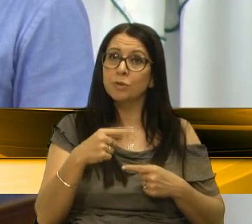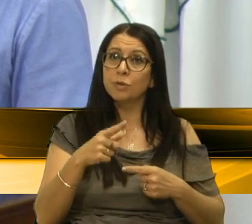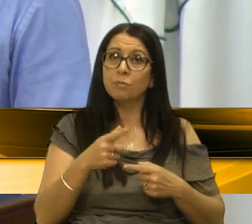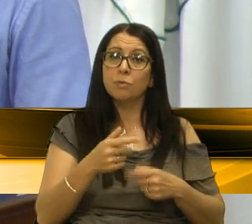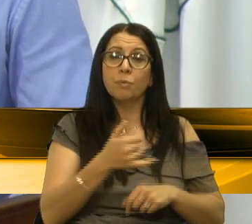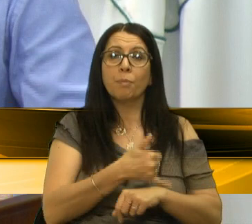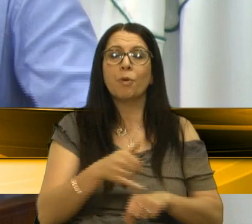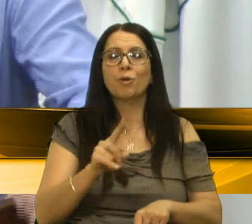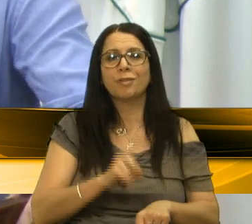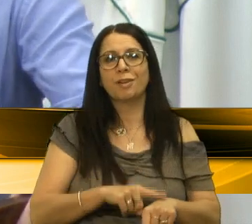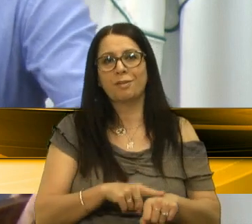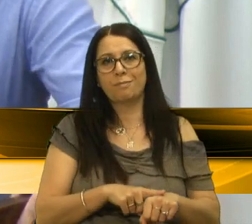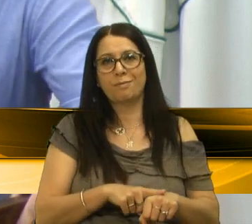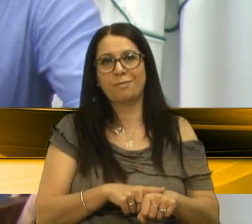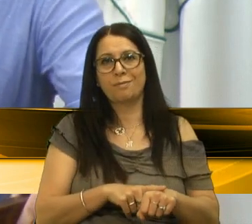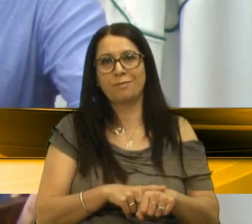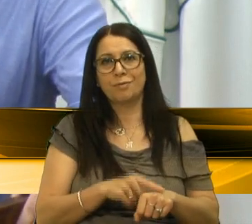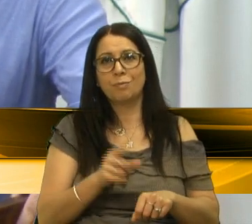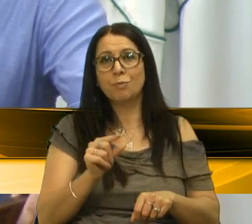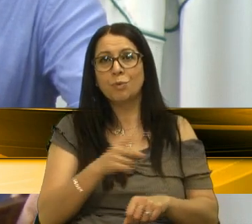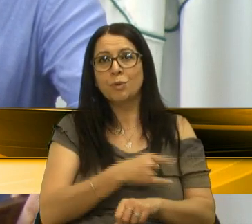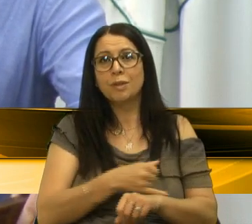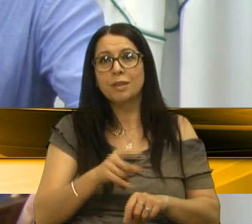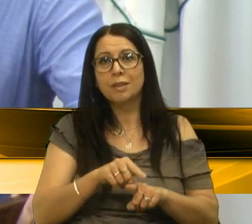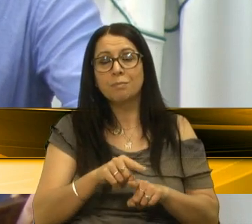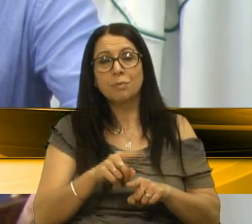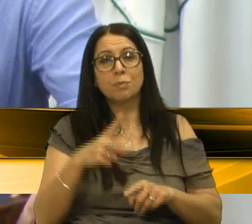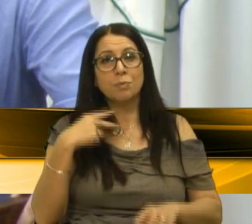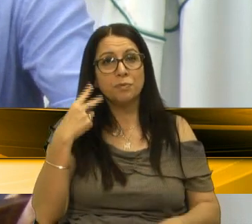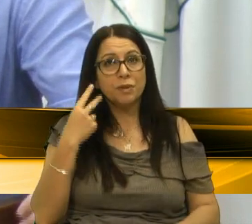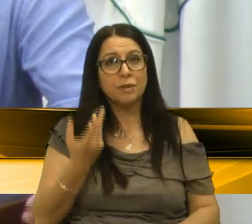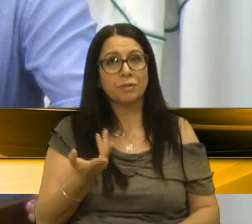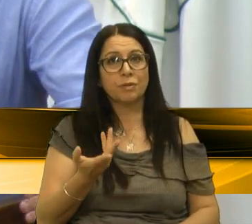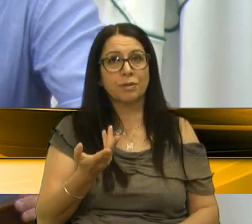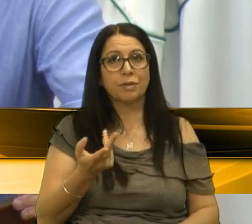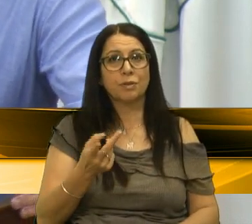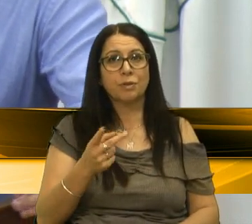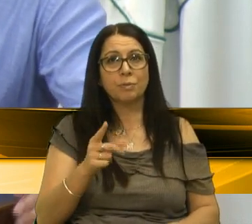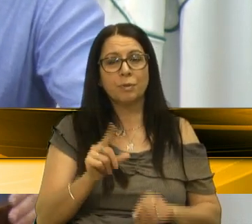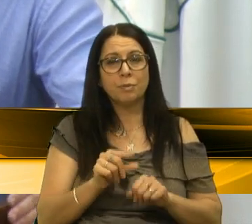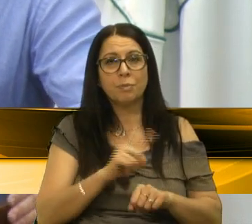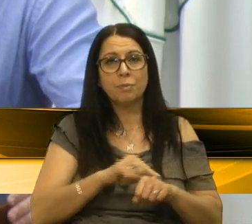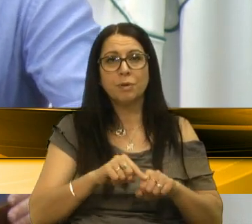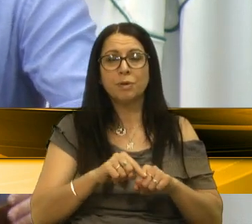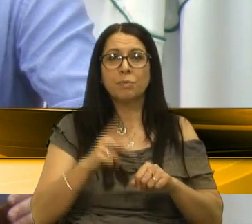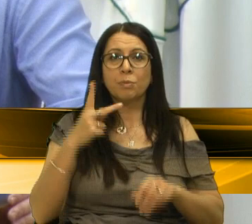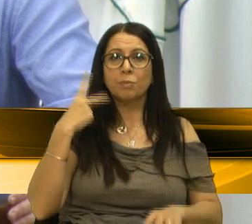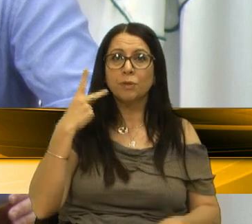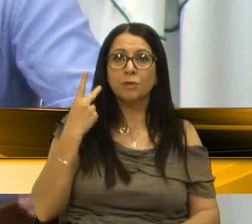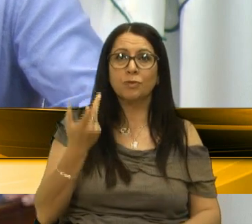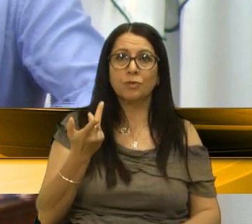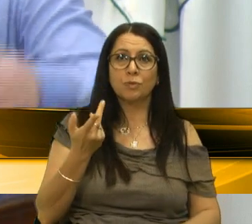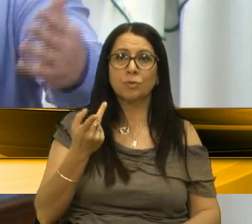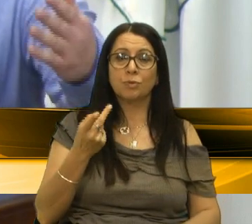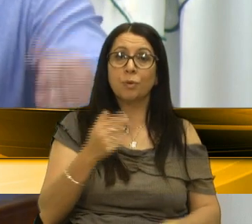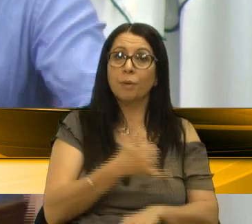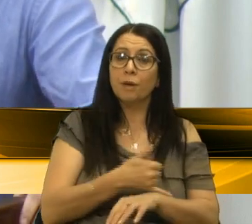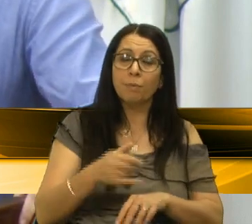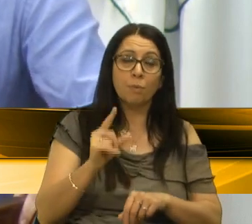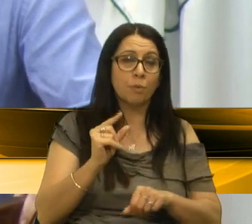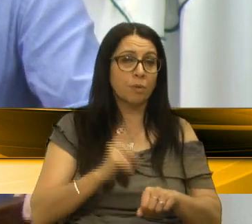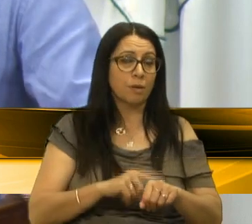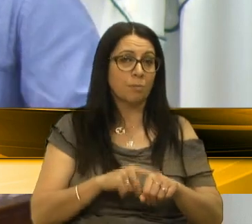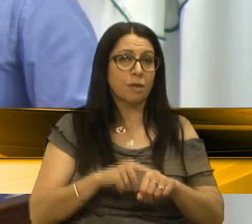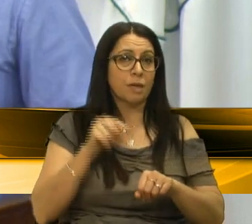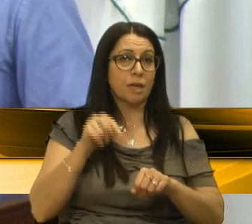passageiros. Somos passageiros enquanto vereadores. Somos passageiros enquanto políticos, somos passageiros